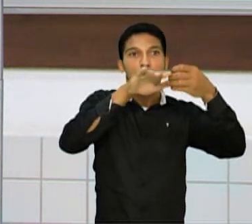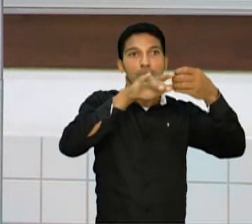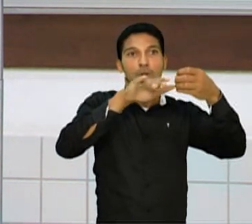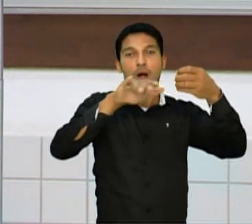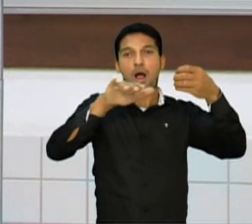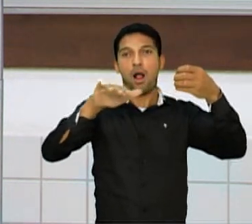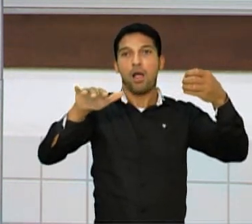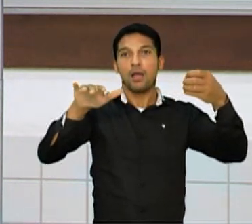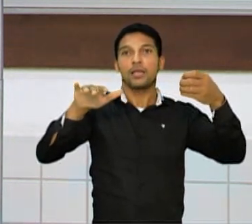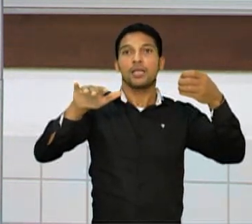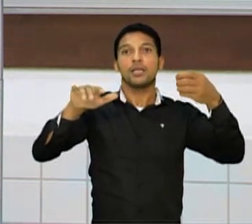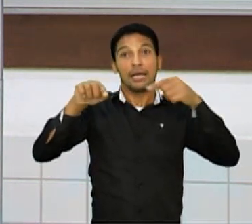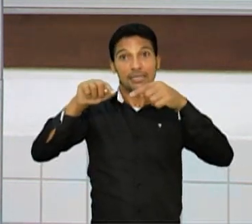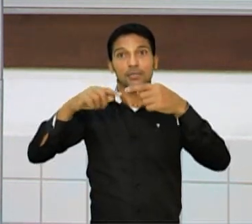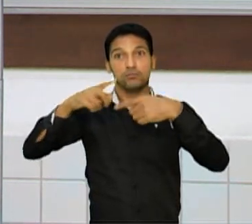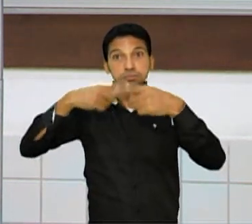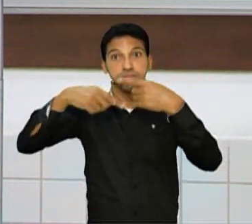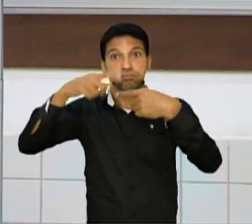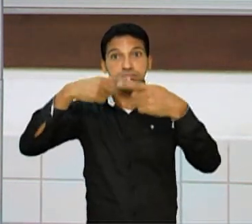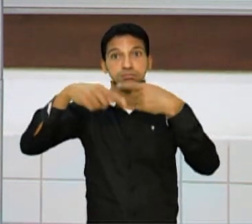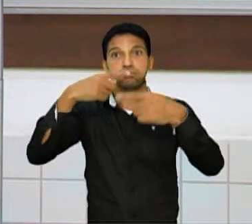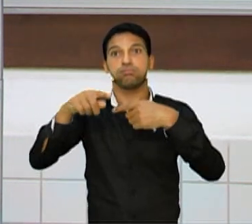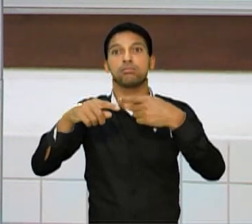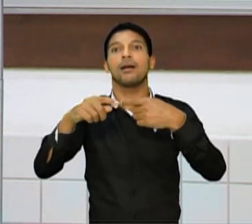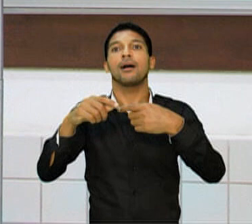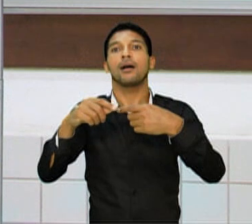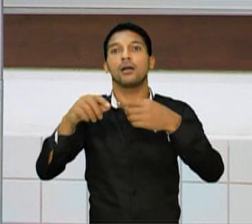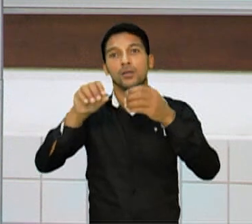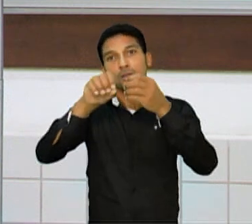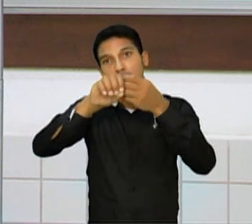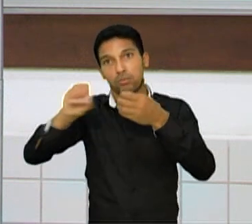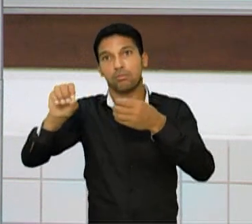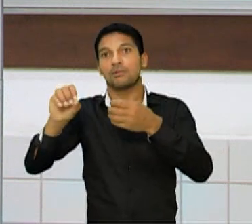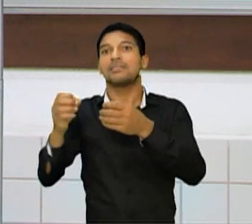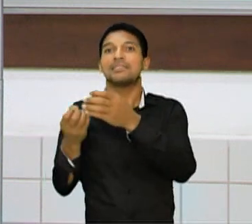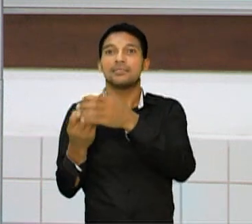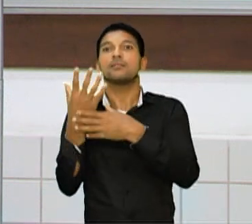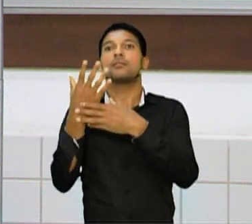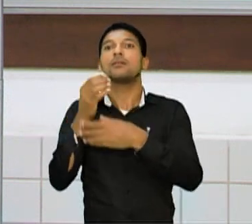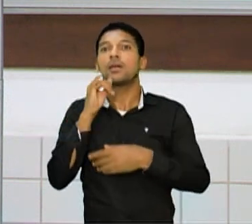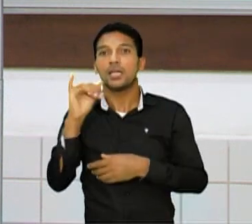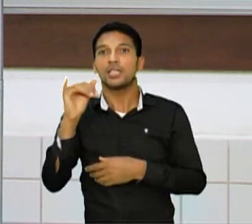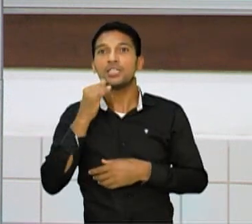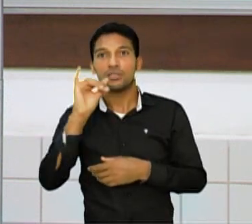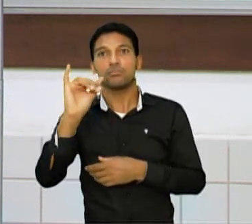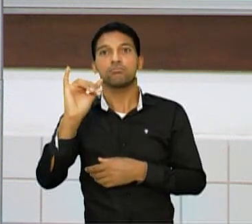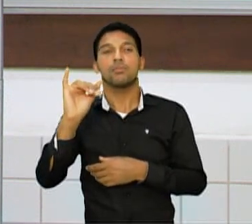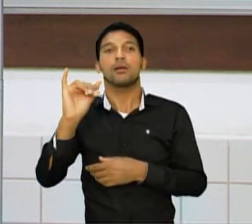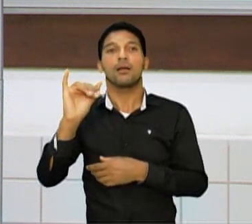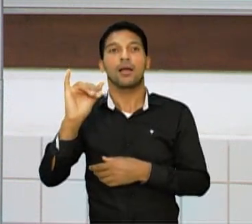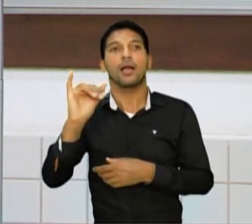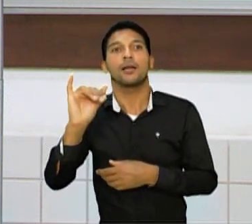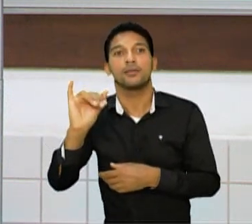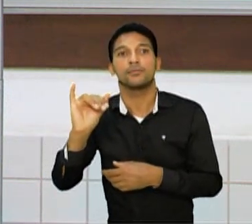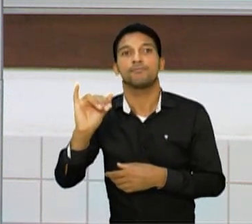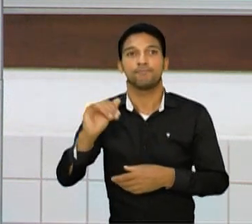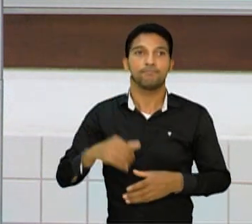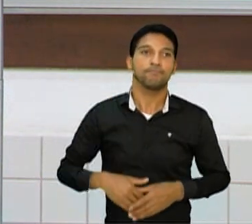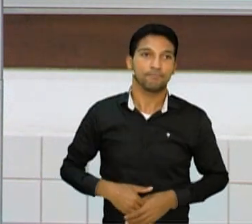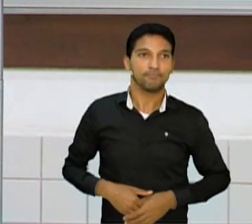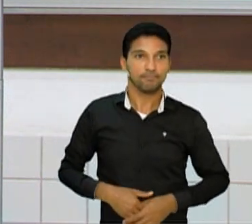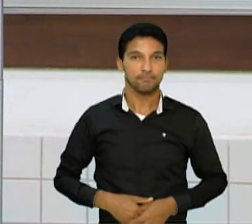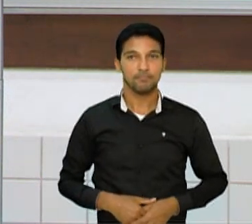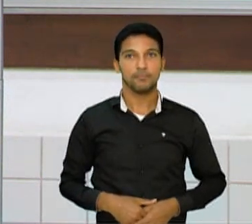pelo escoadouro para o rio no seu volume normal anterior. Claro que nunca é normal, porque a